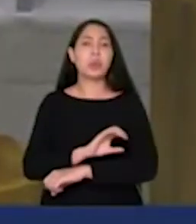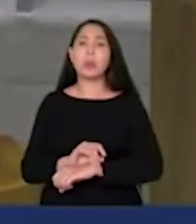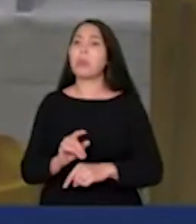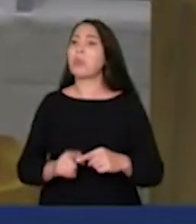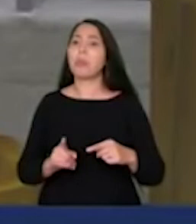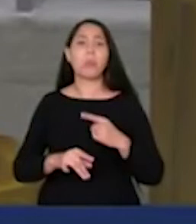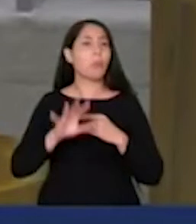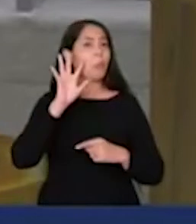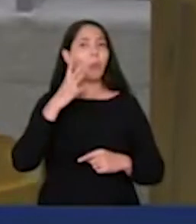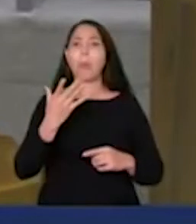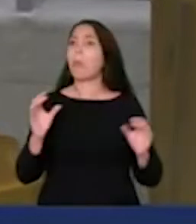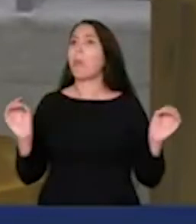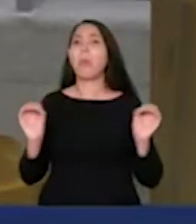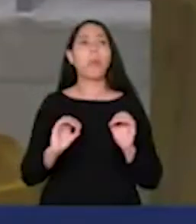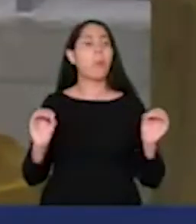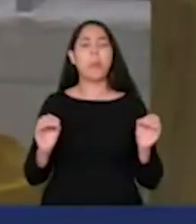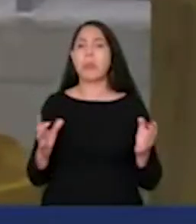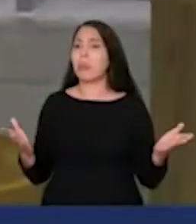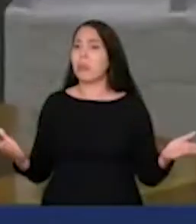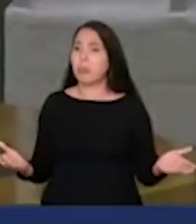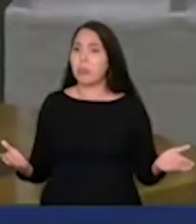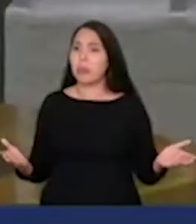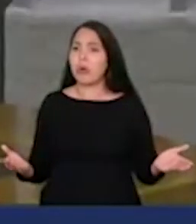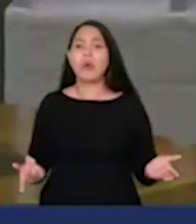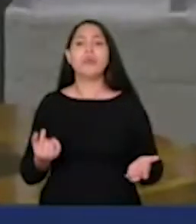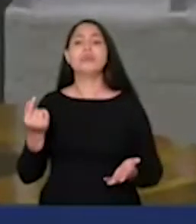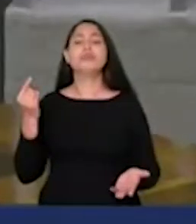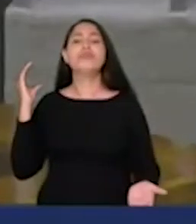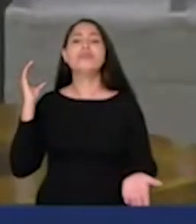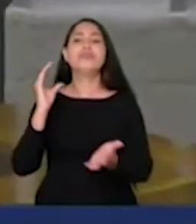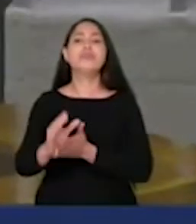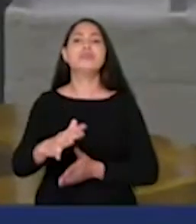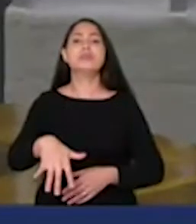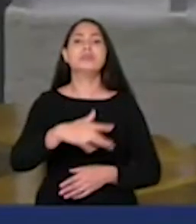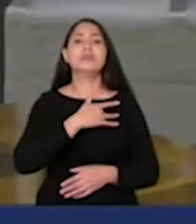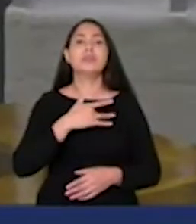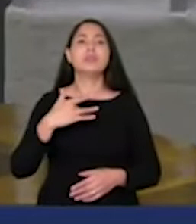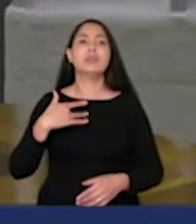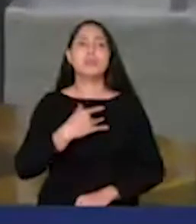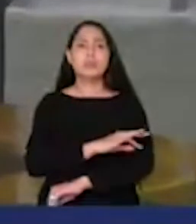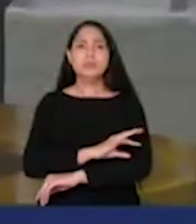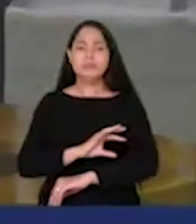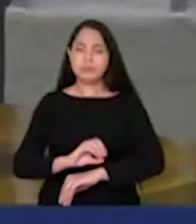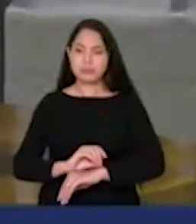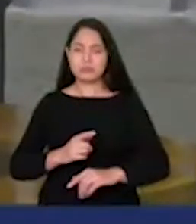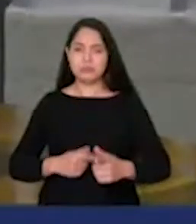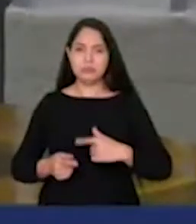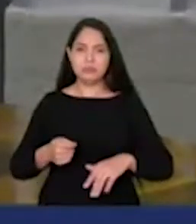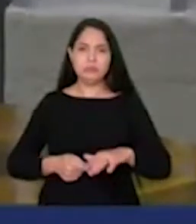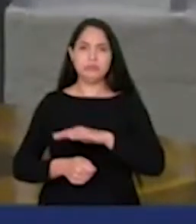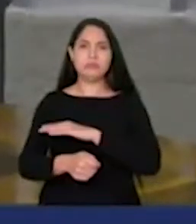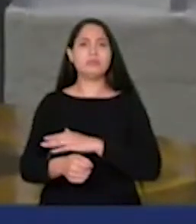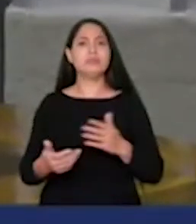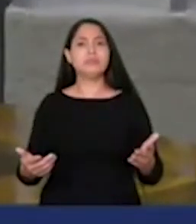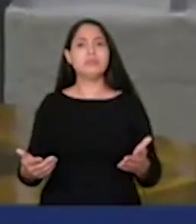não faz com que os recursos que foram enviados para a saúde no estado sejam direcionados